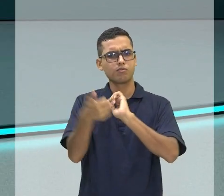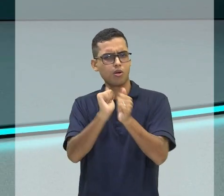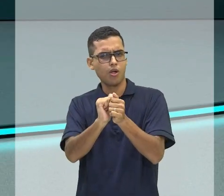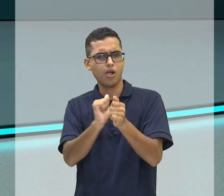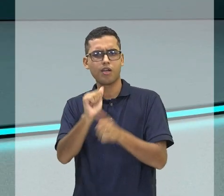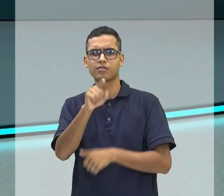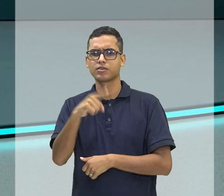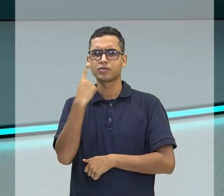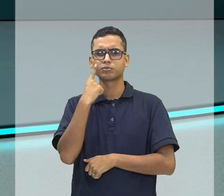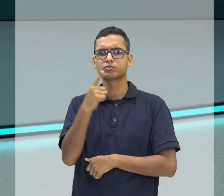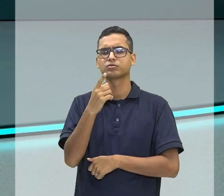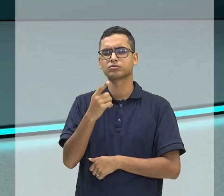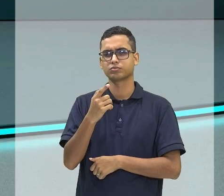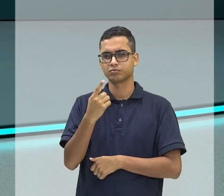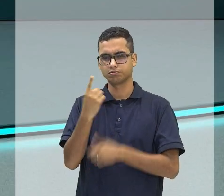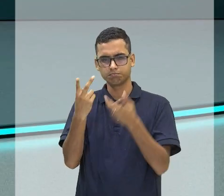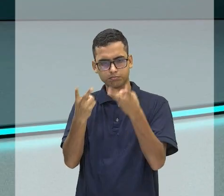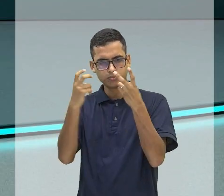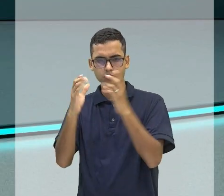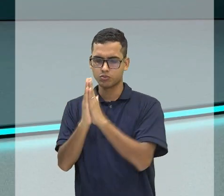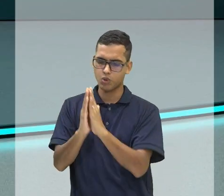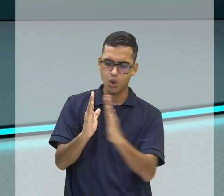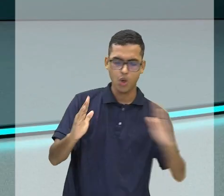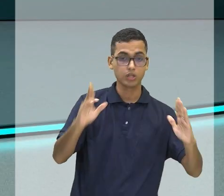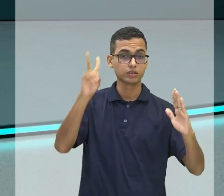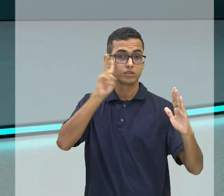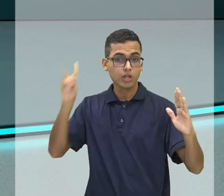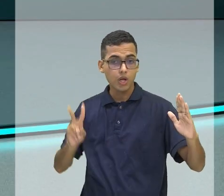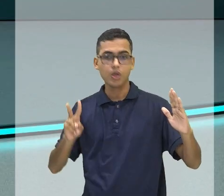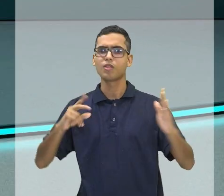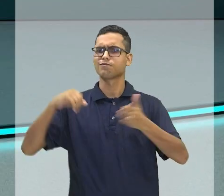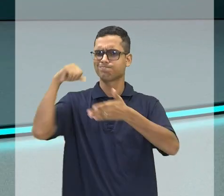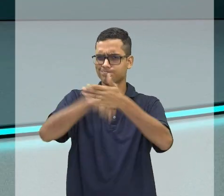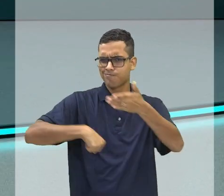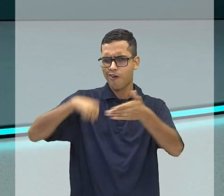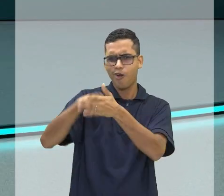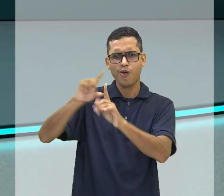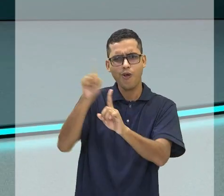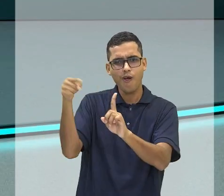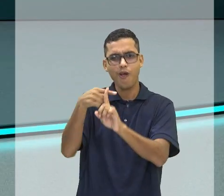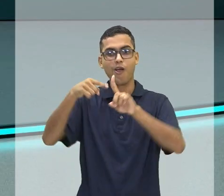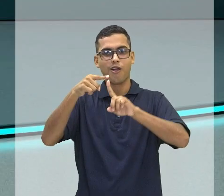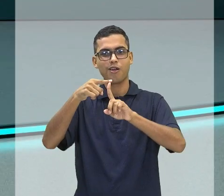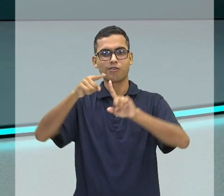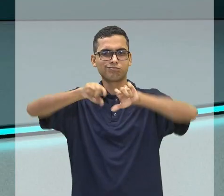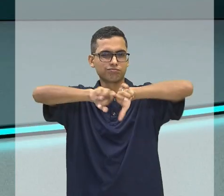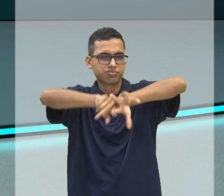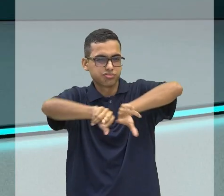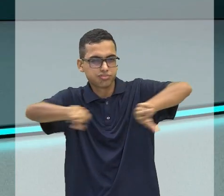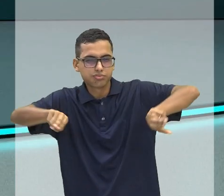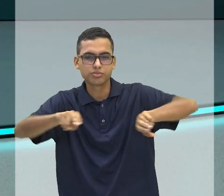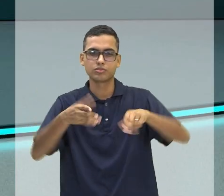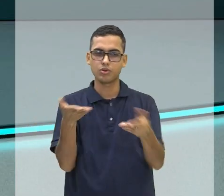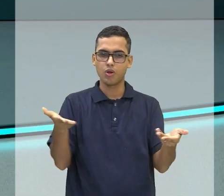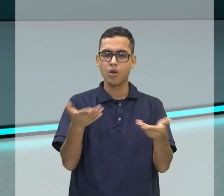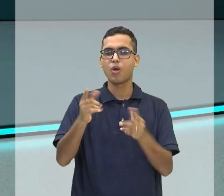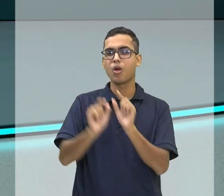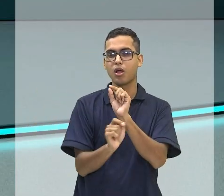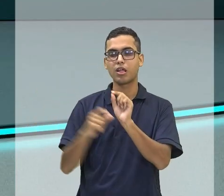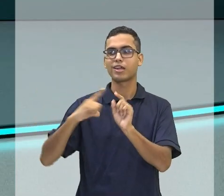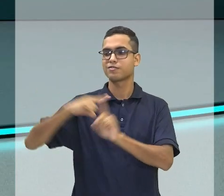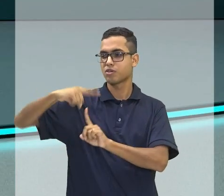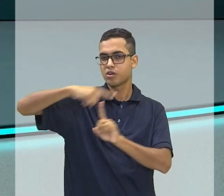viram, né, com o passar do tempo, a luta ela foi ganhando várias finalidades. E hoje nós temos muitos estilos de